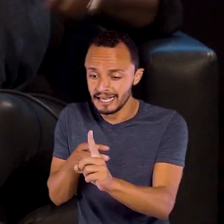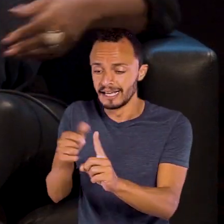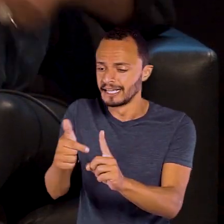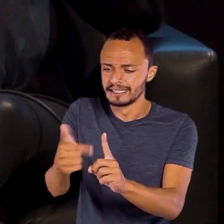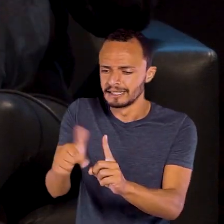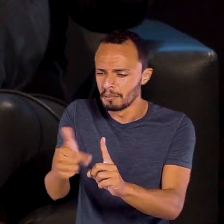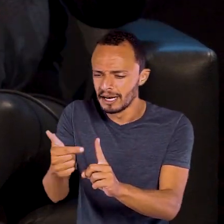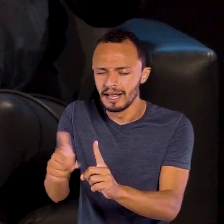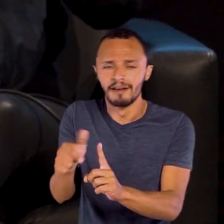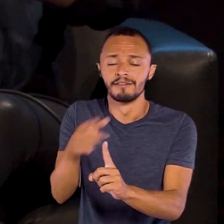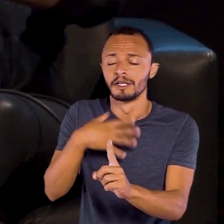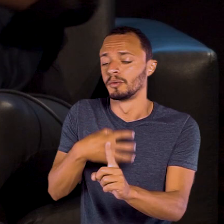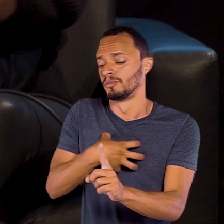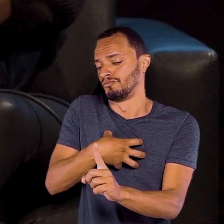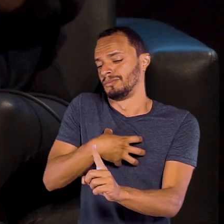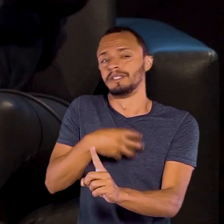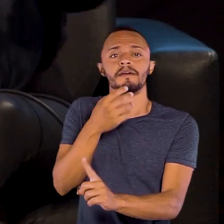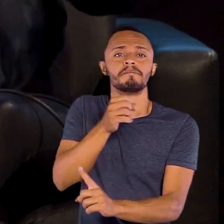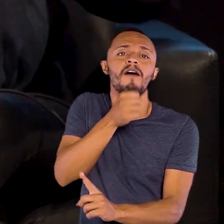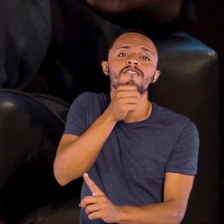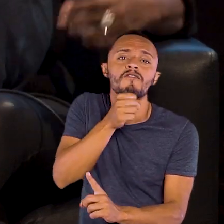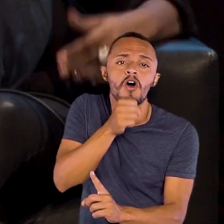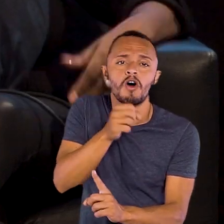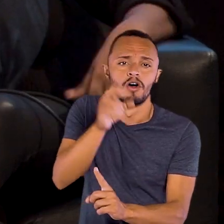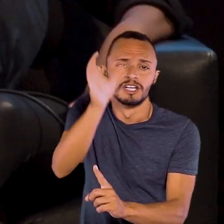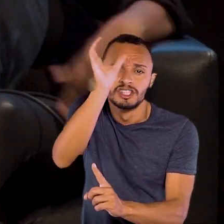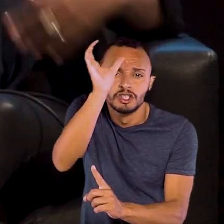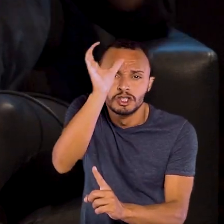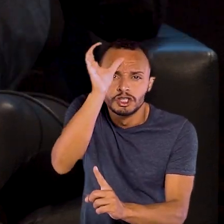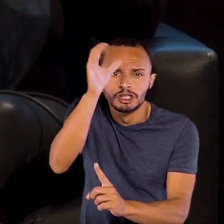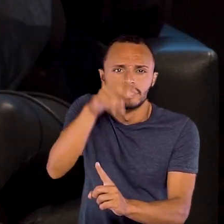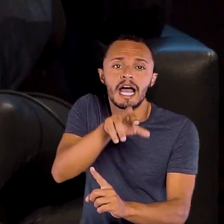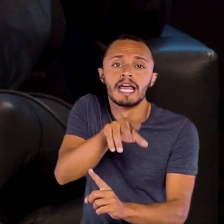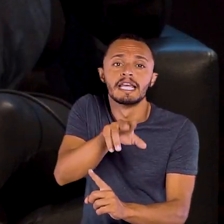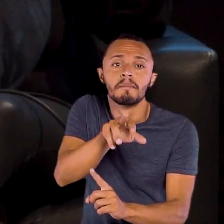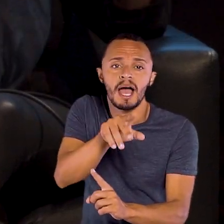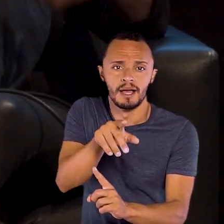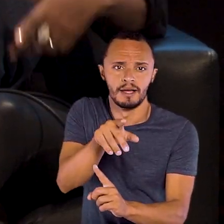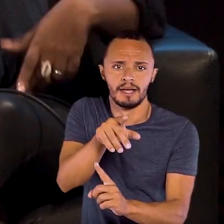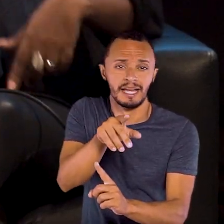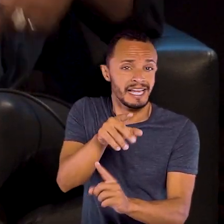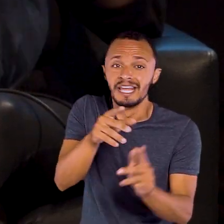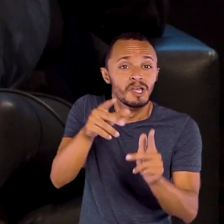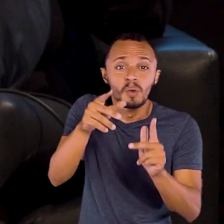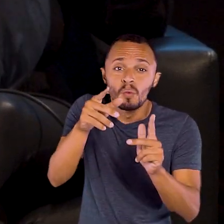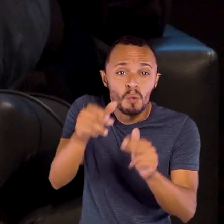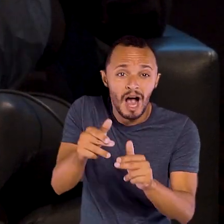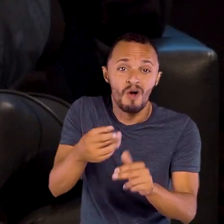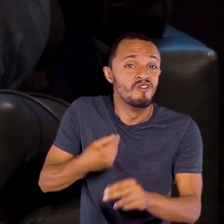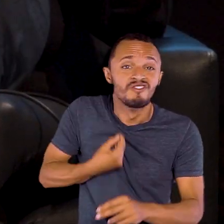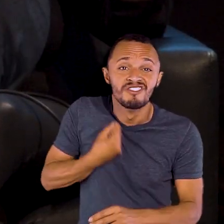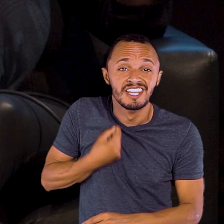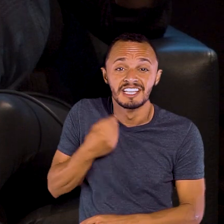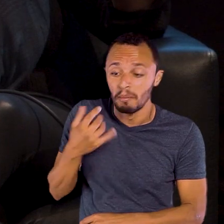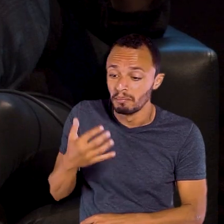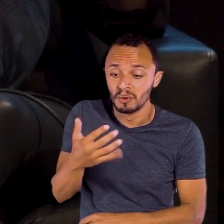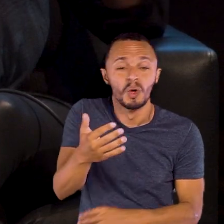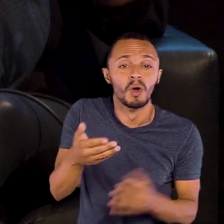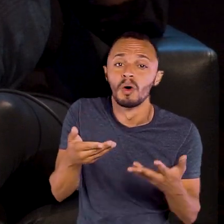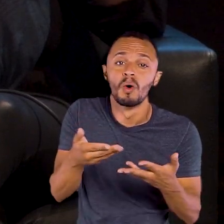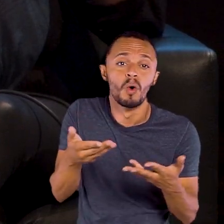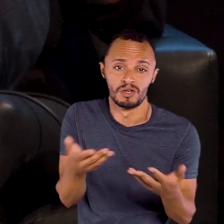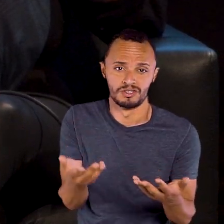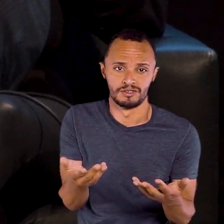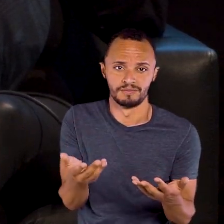Deus do céu, eu vi minha avó, vi minha tia, vi minha mãe, vi minha irmã. Então, isso era tão recorrente que já estava no meu radar realmente